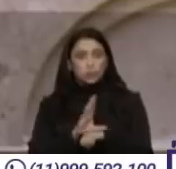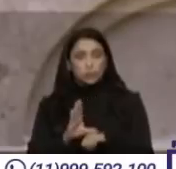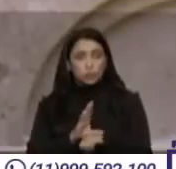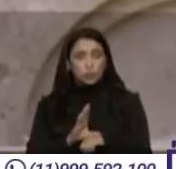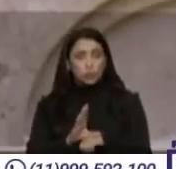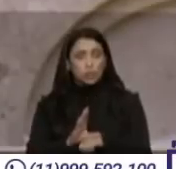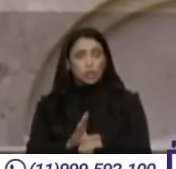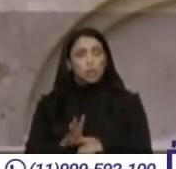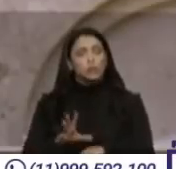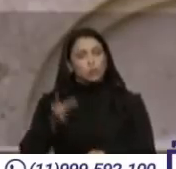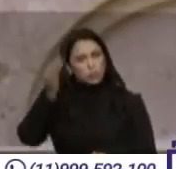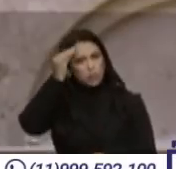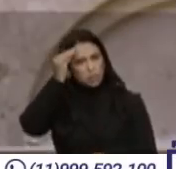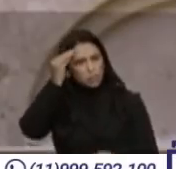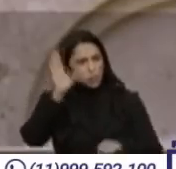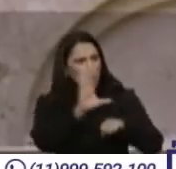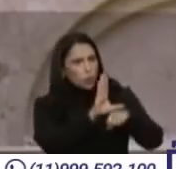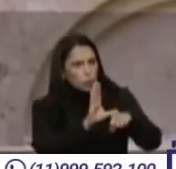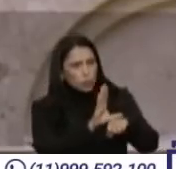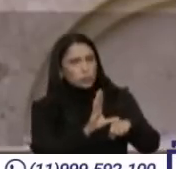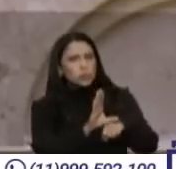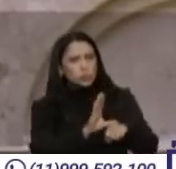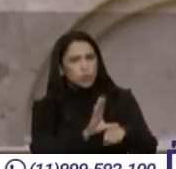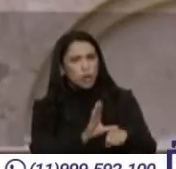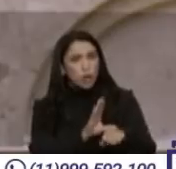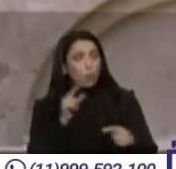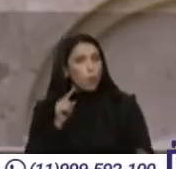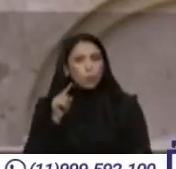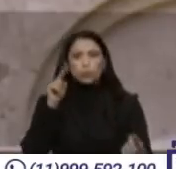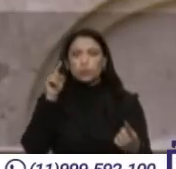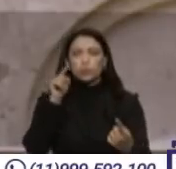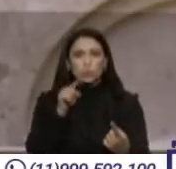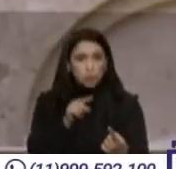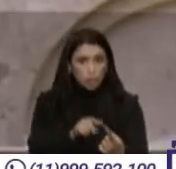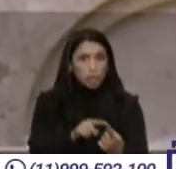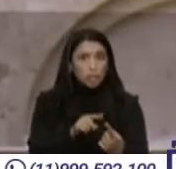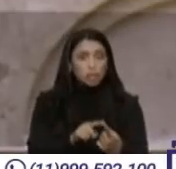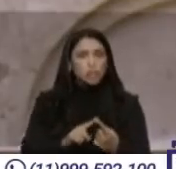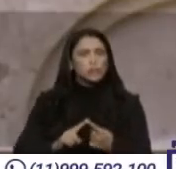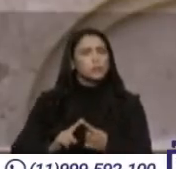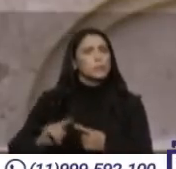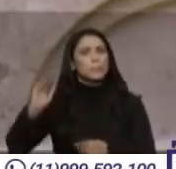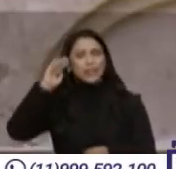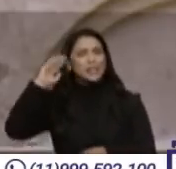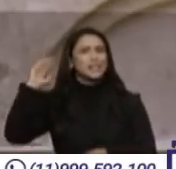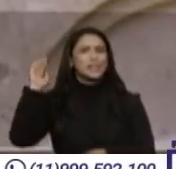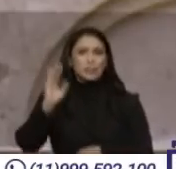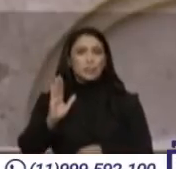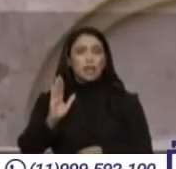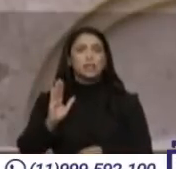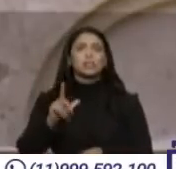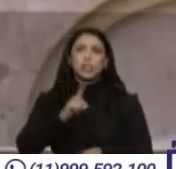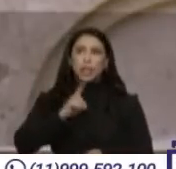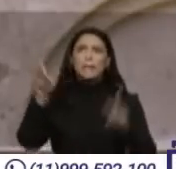interpretação constitucional e considerados os objetivos precípuos do direito de